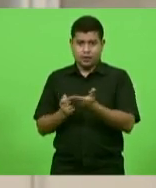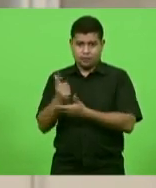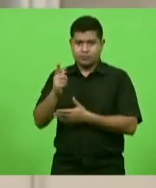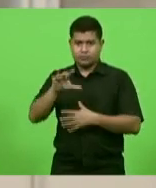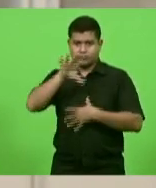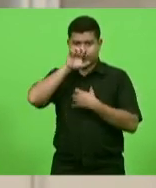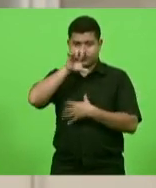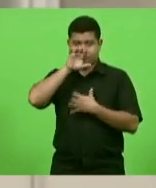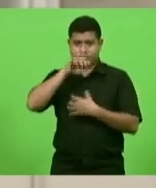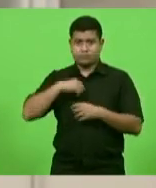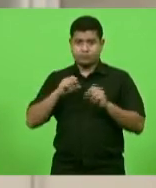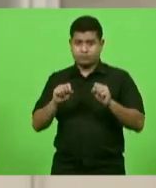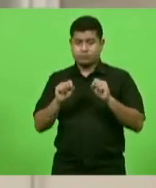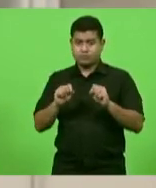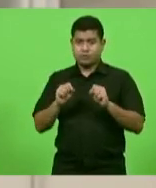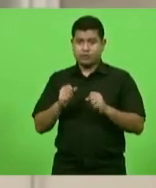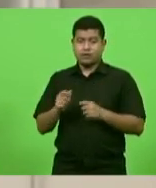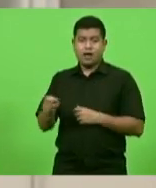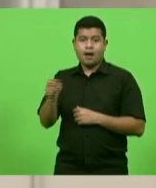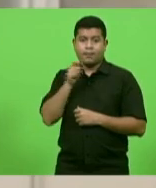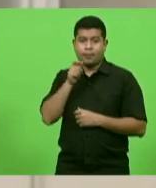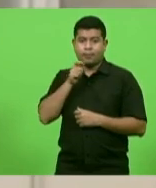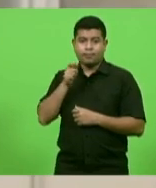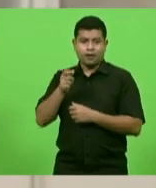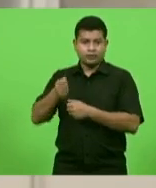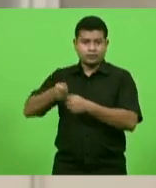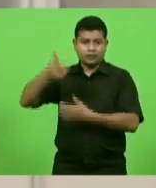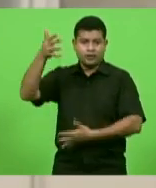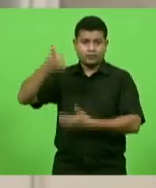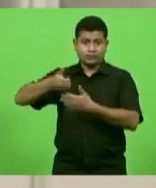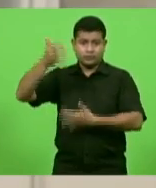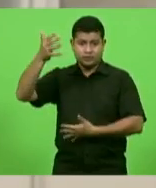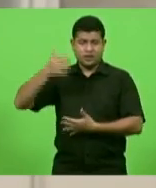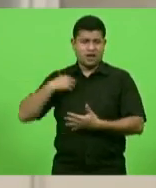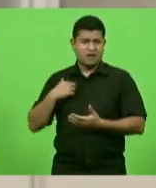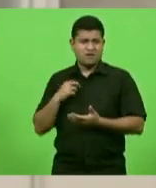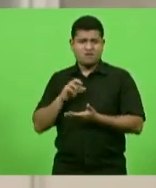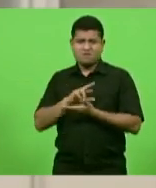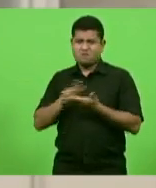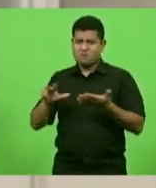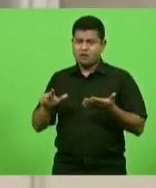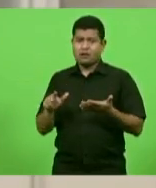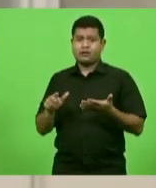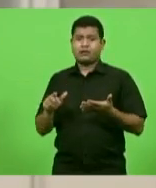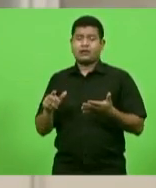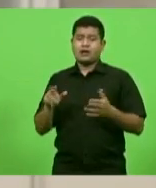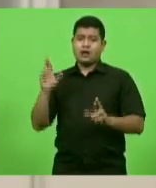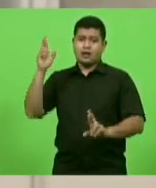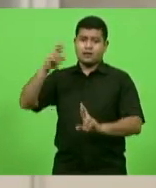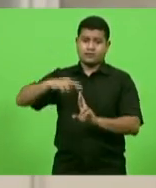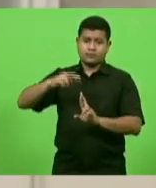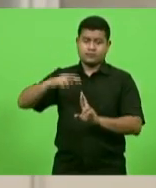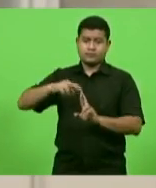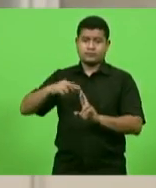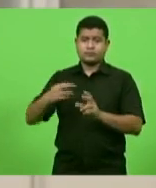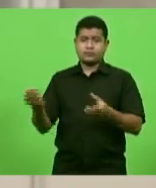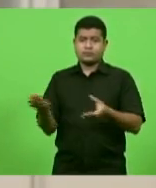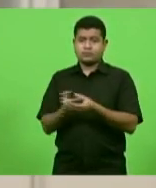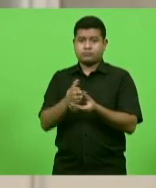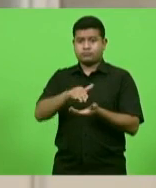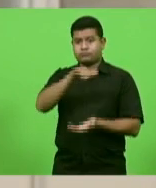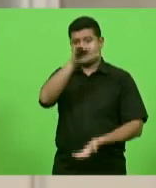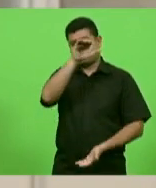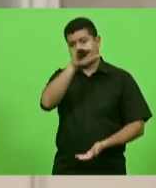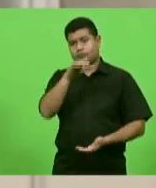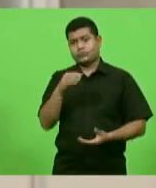extraída das próprias entrevistas Lines as quais foram frequentemente referidas nos autos